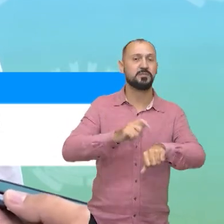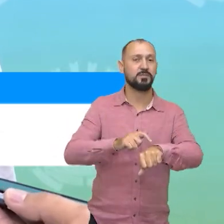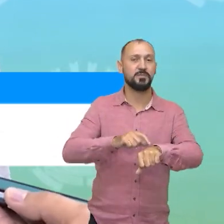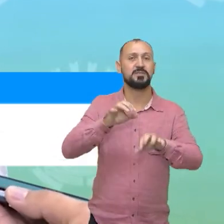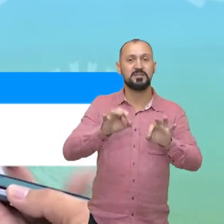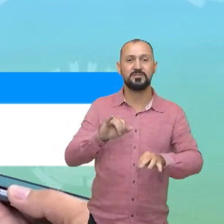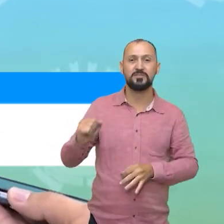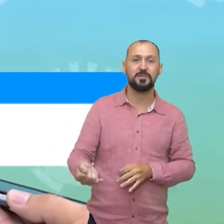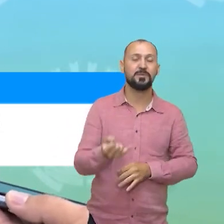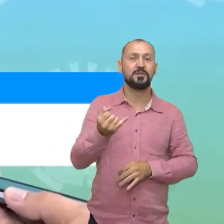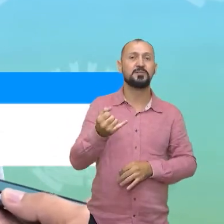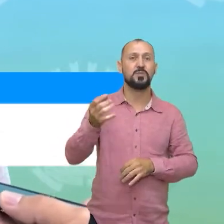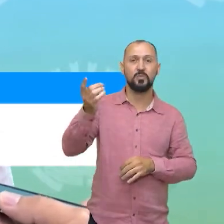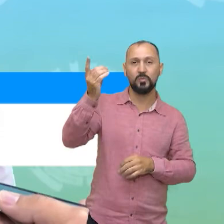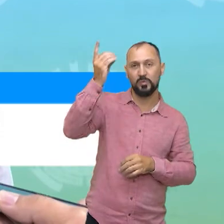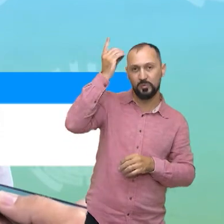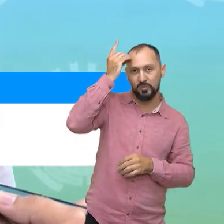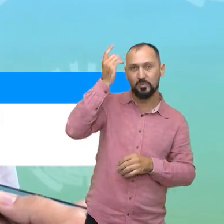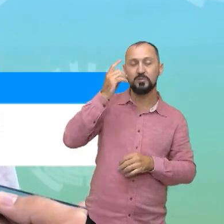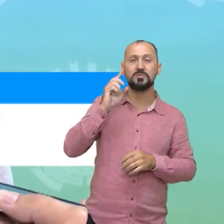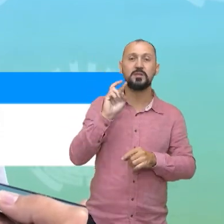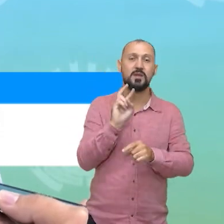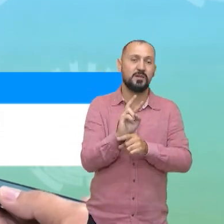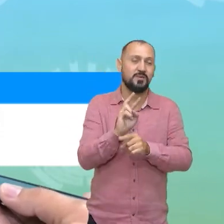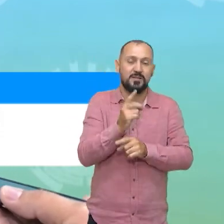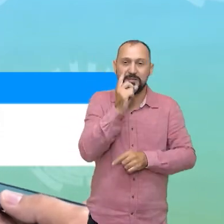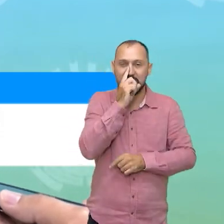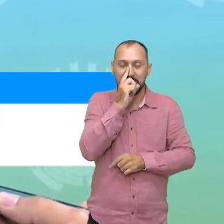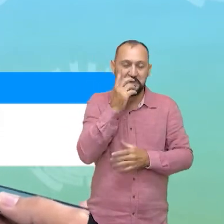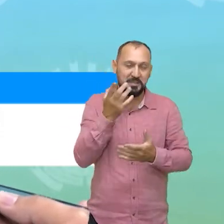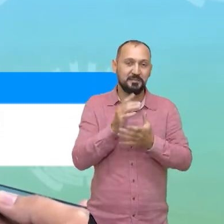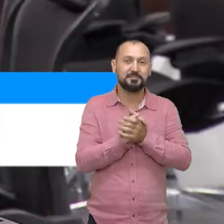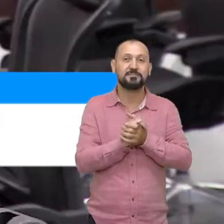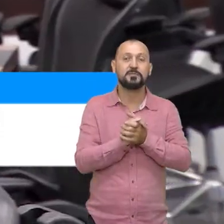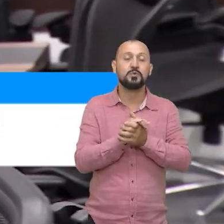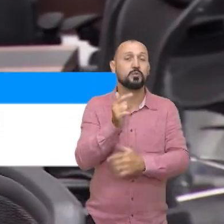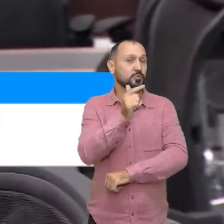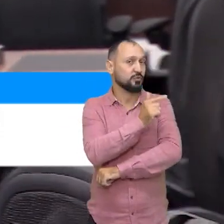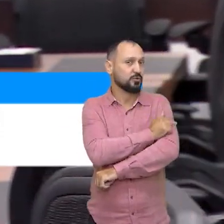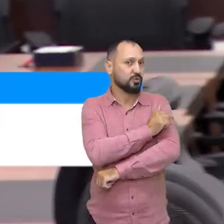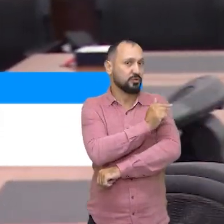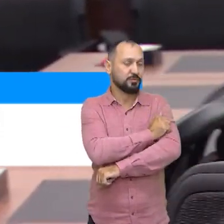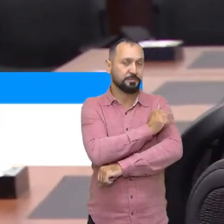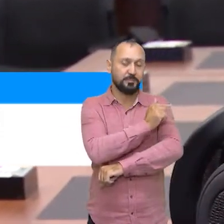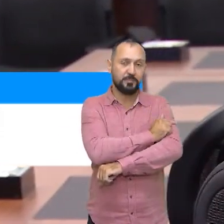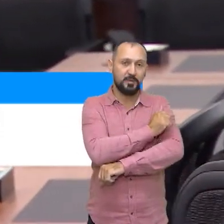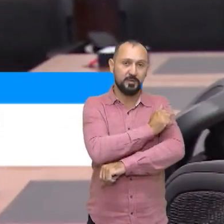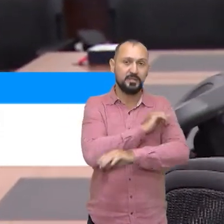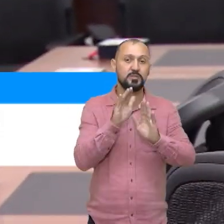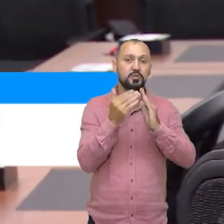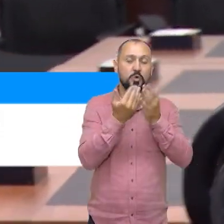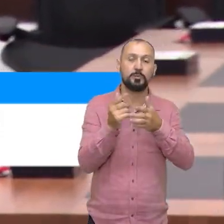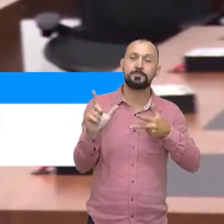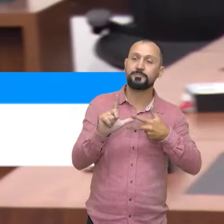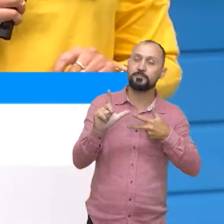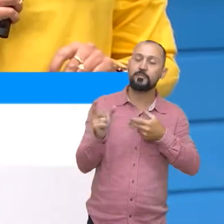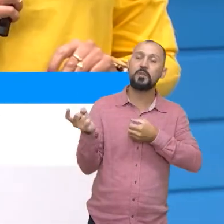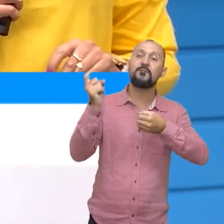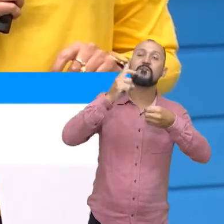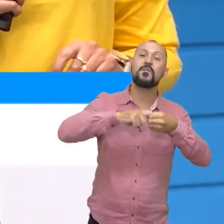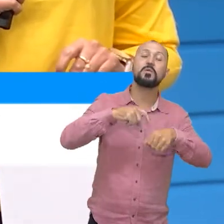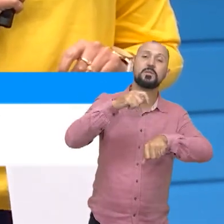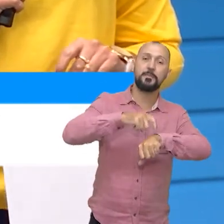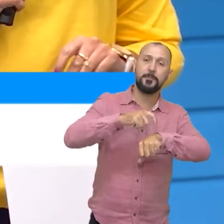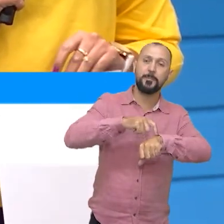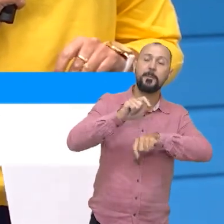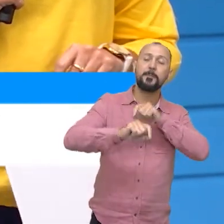não aproveita esse grande dom que é a maternidade. Para o gerente da Escola do Legislativo, Benhur Ferreira, o